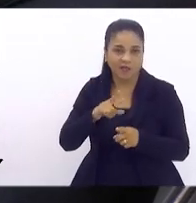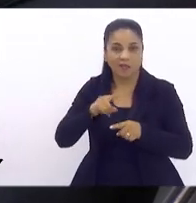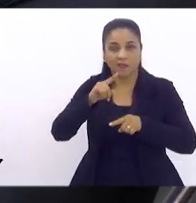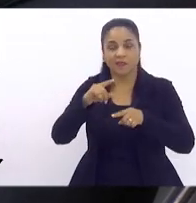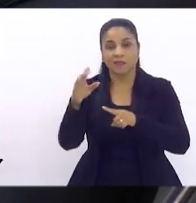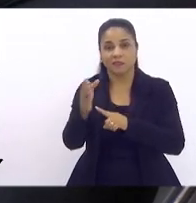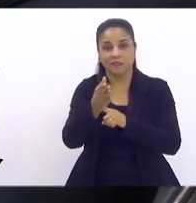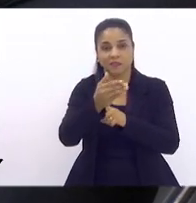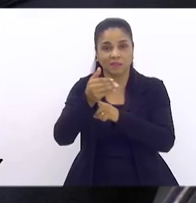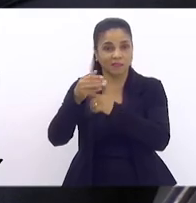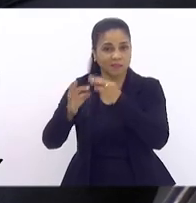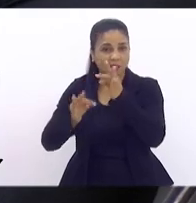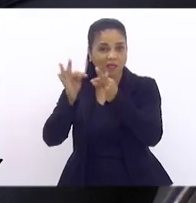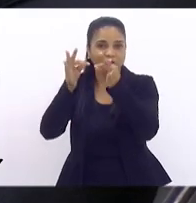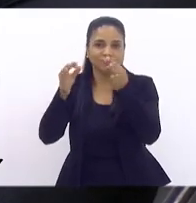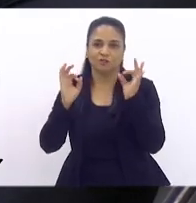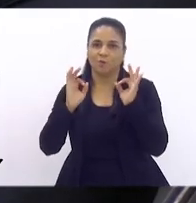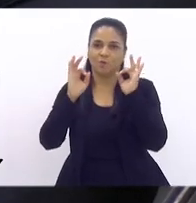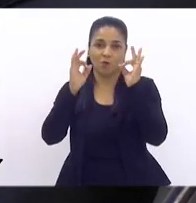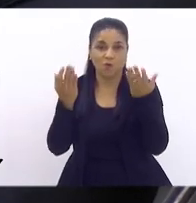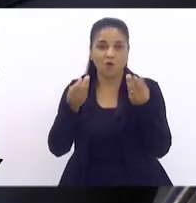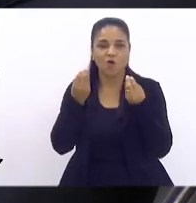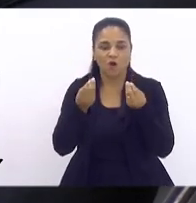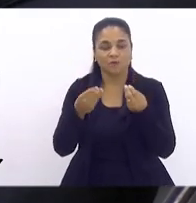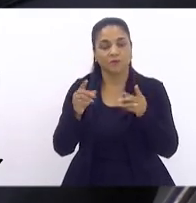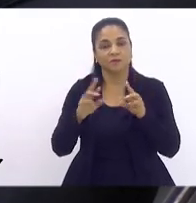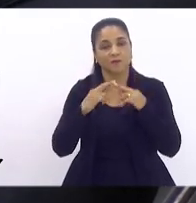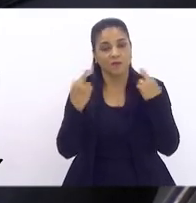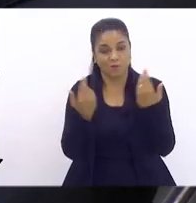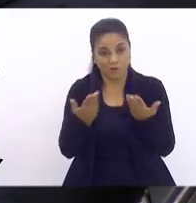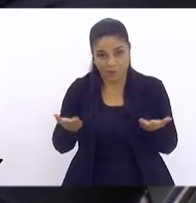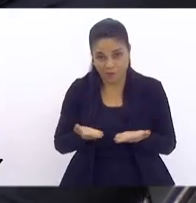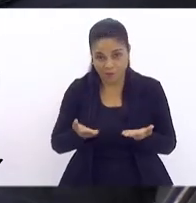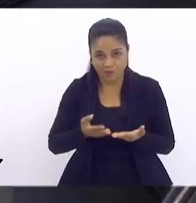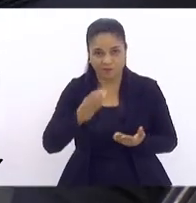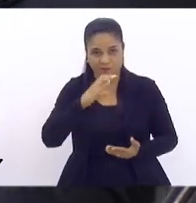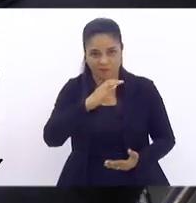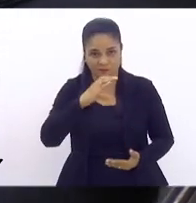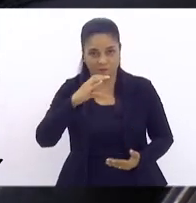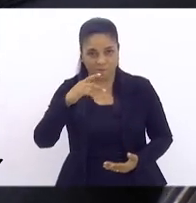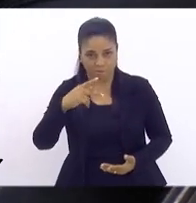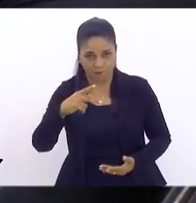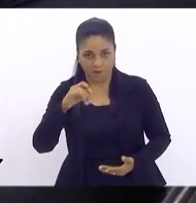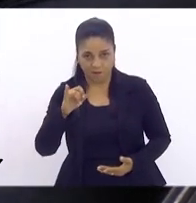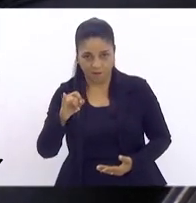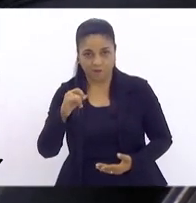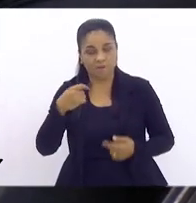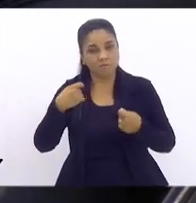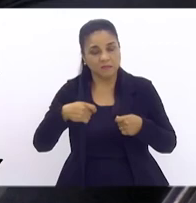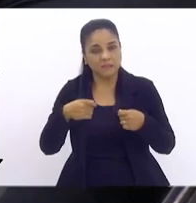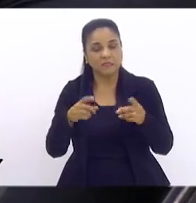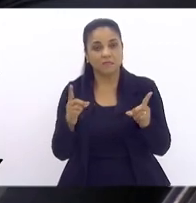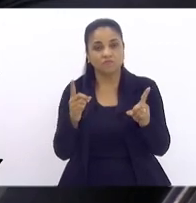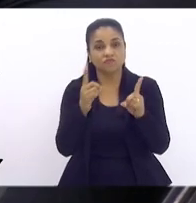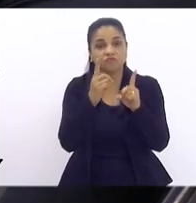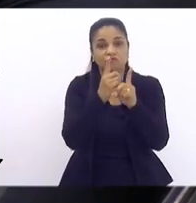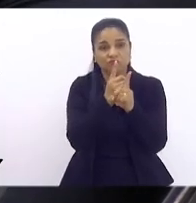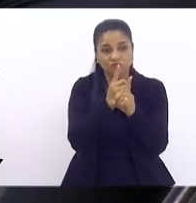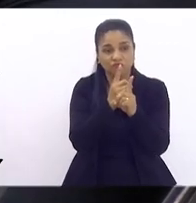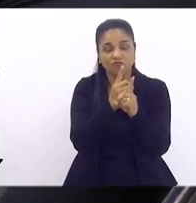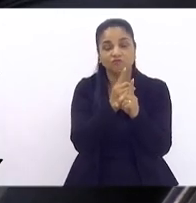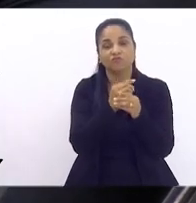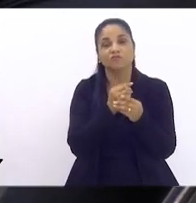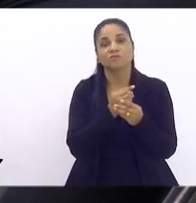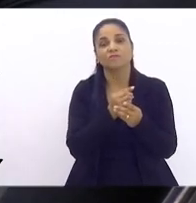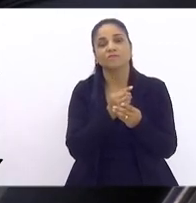essa reunião nessa CPI você precisa fazer um diagnóstico né de